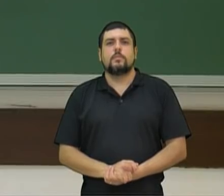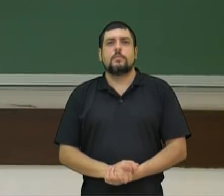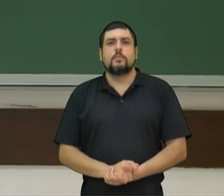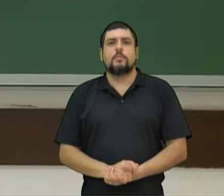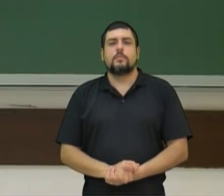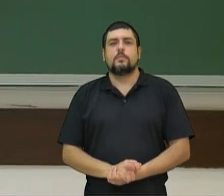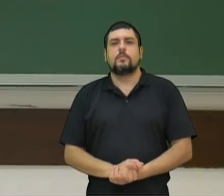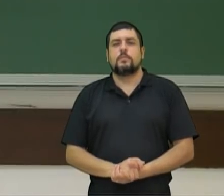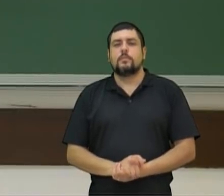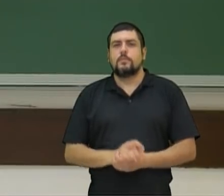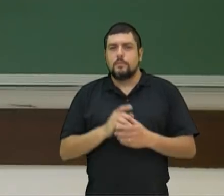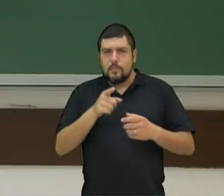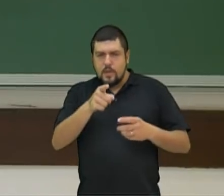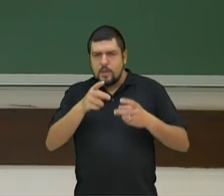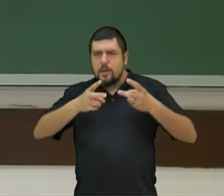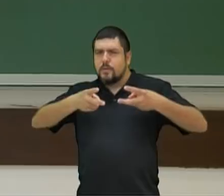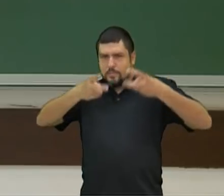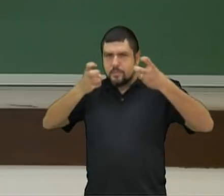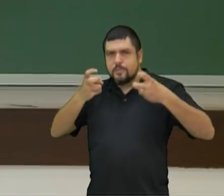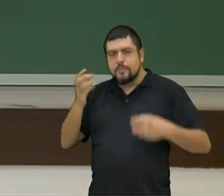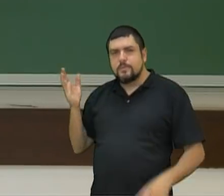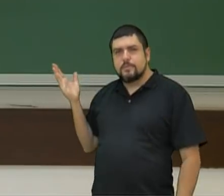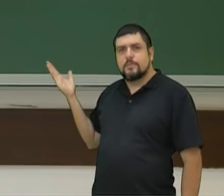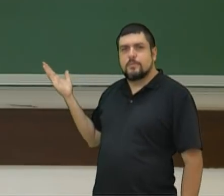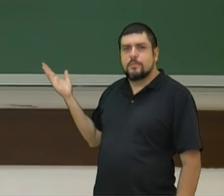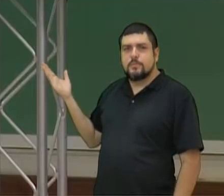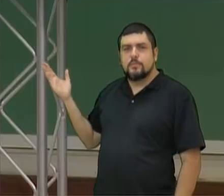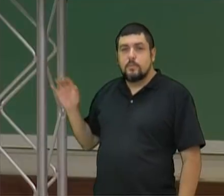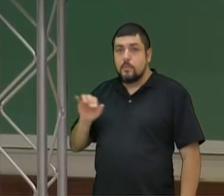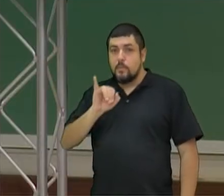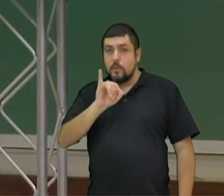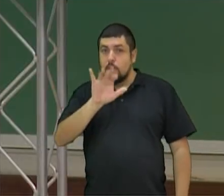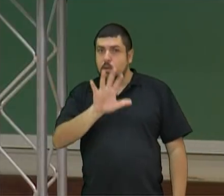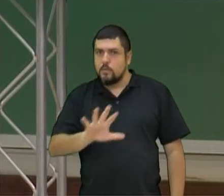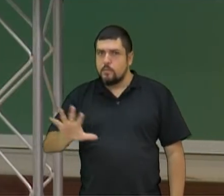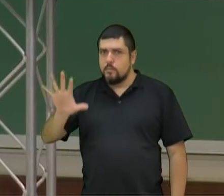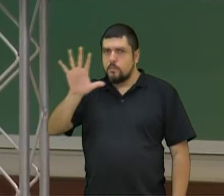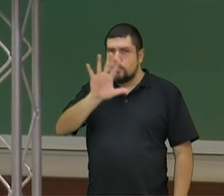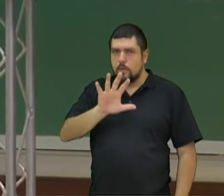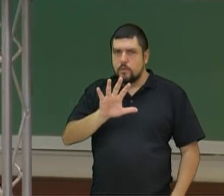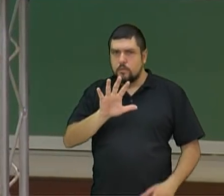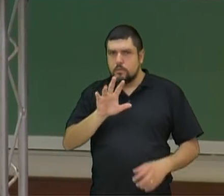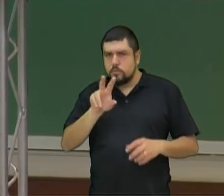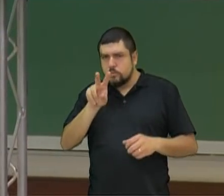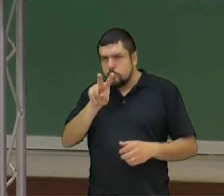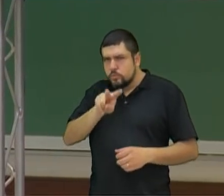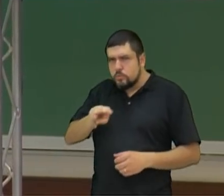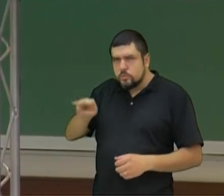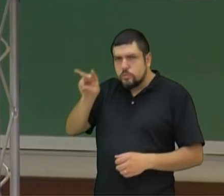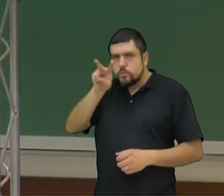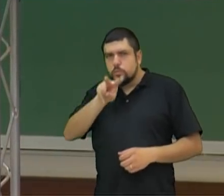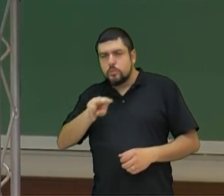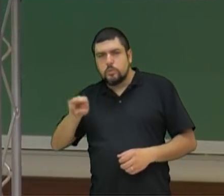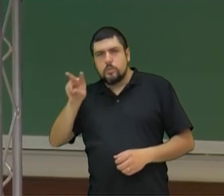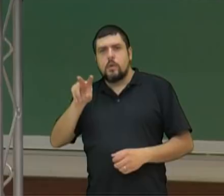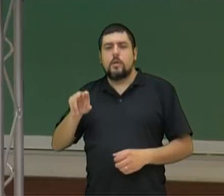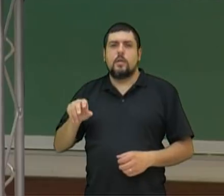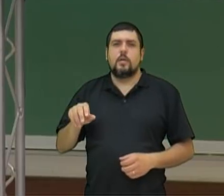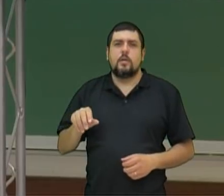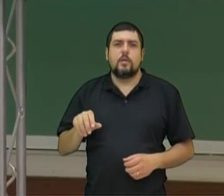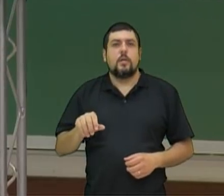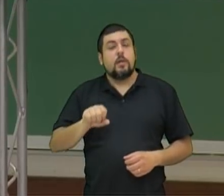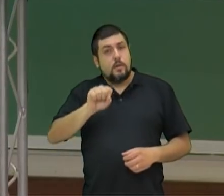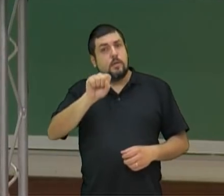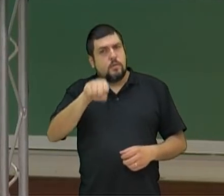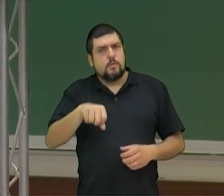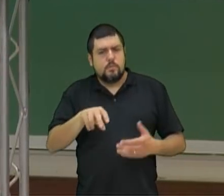Reparou bem nas campanhas, fez a leitura do texto, leitura da imagem. Fabiano, leitura de imagem? Com certeza! Ao observar as